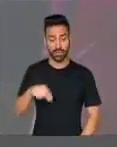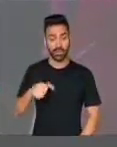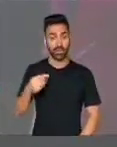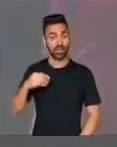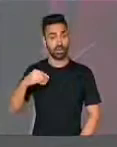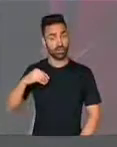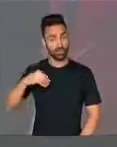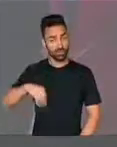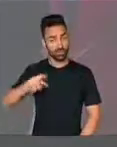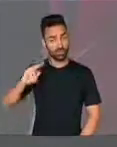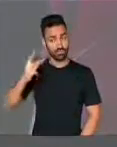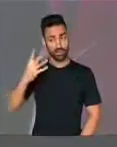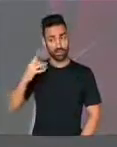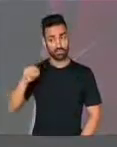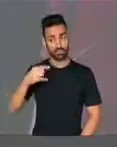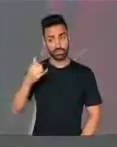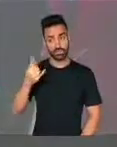de